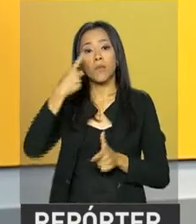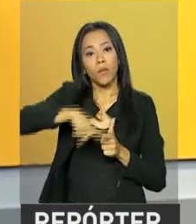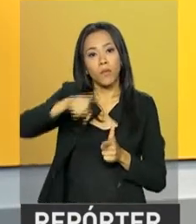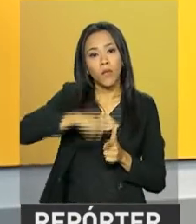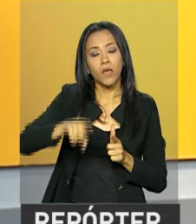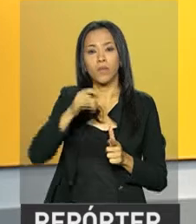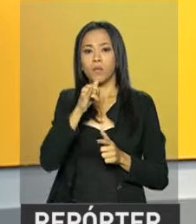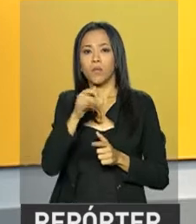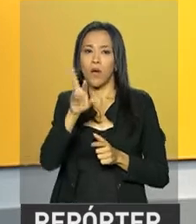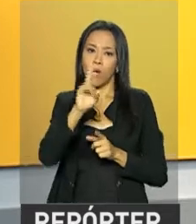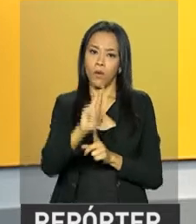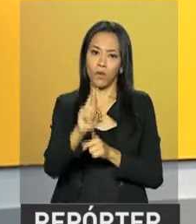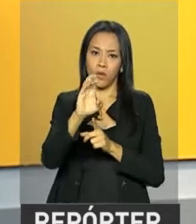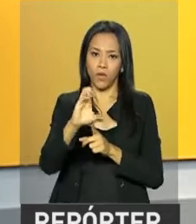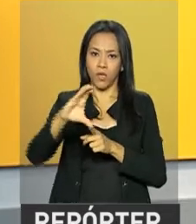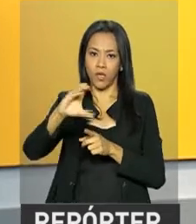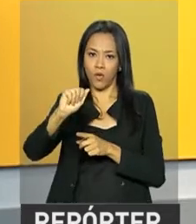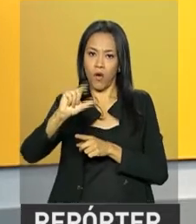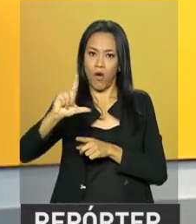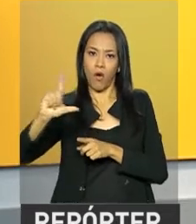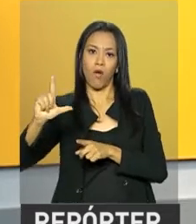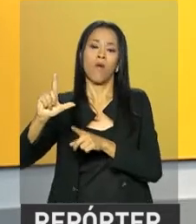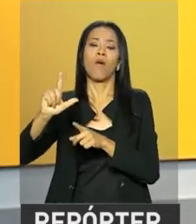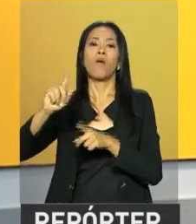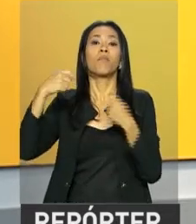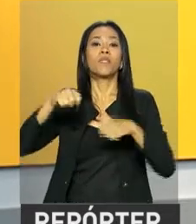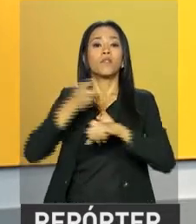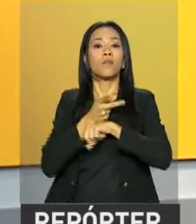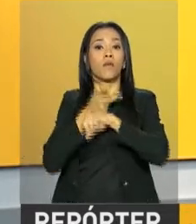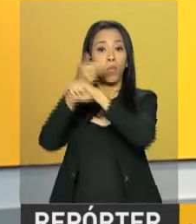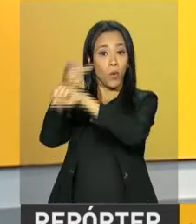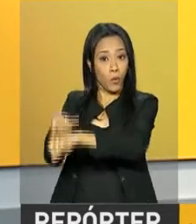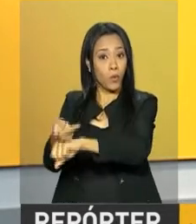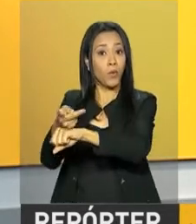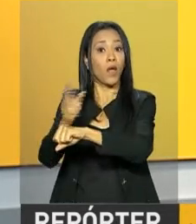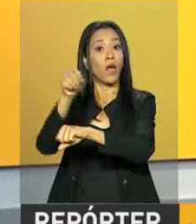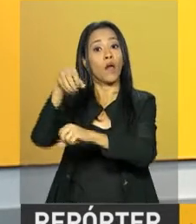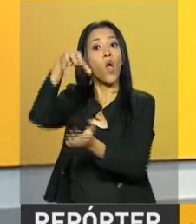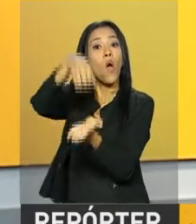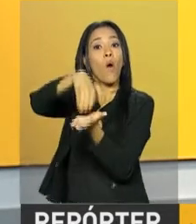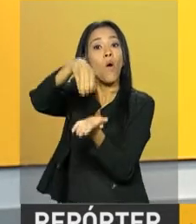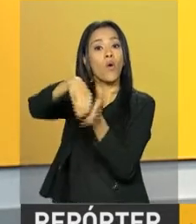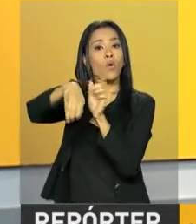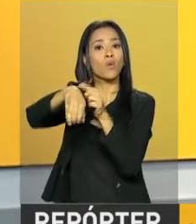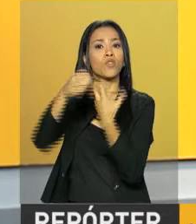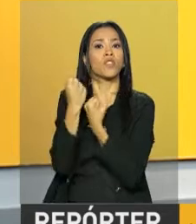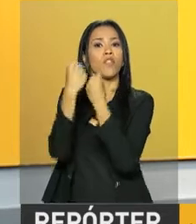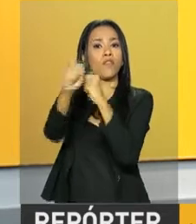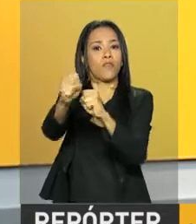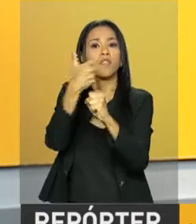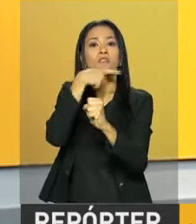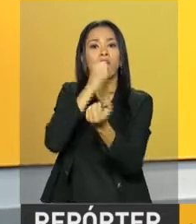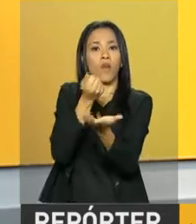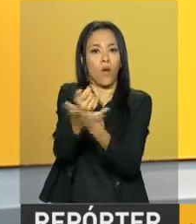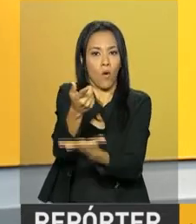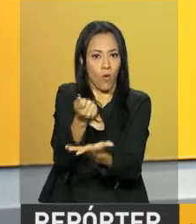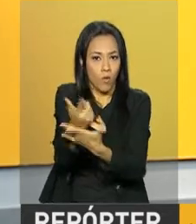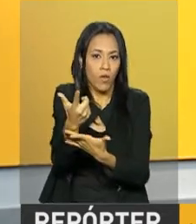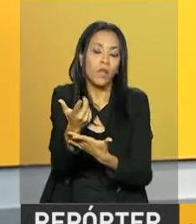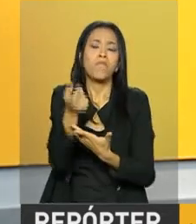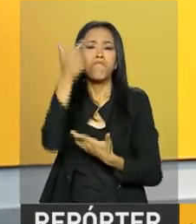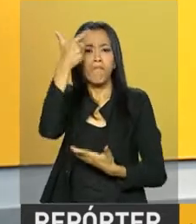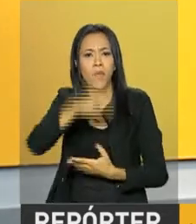relação ao recall, a recomendação é procurar um dos órgãos de proteção e defesa do consumidor.